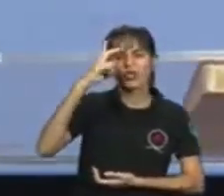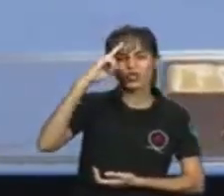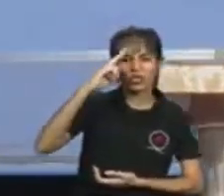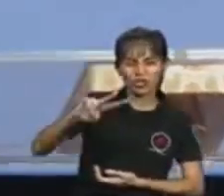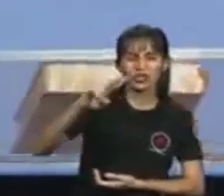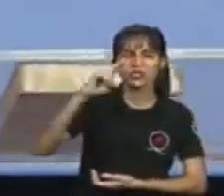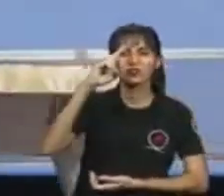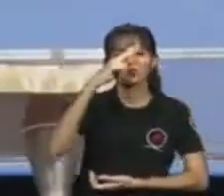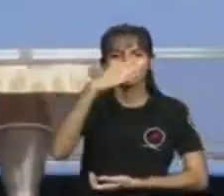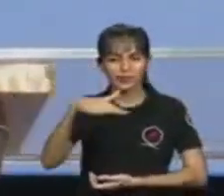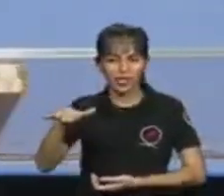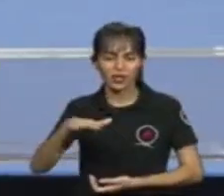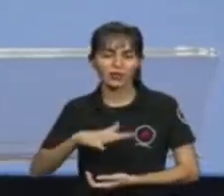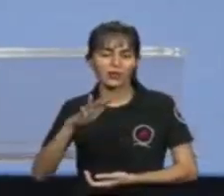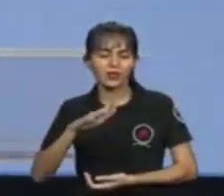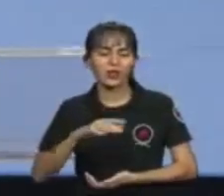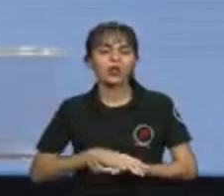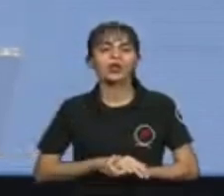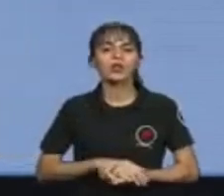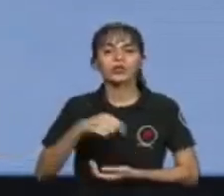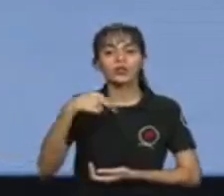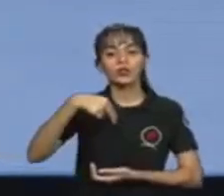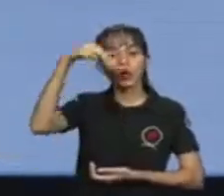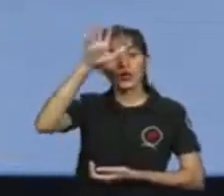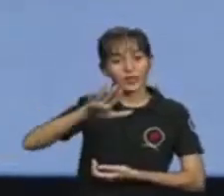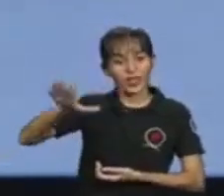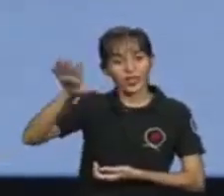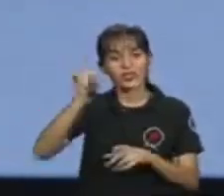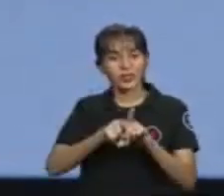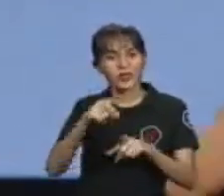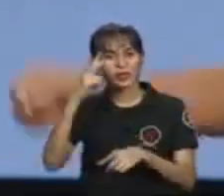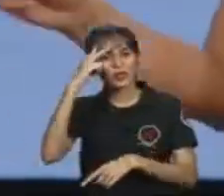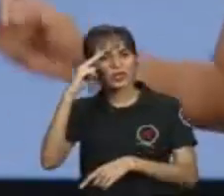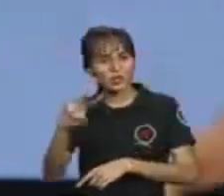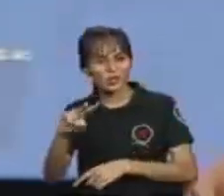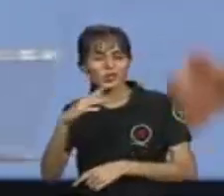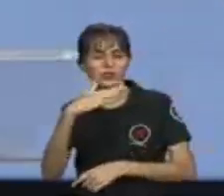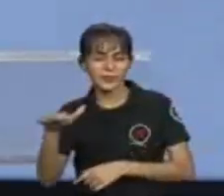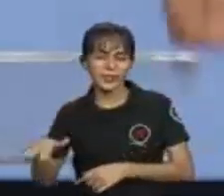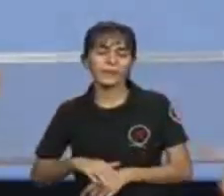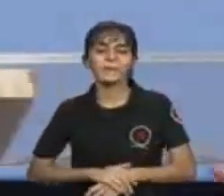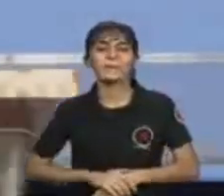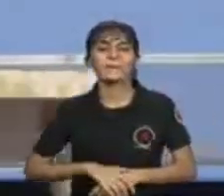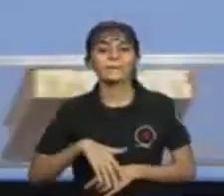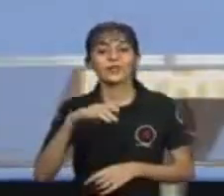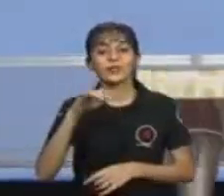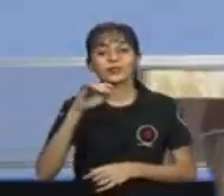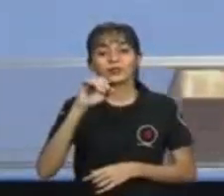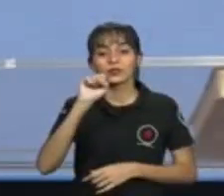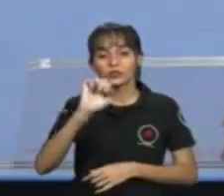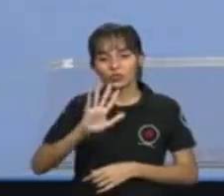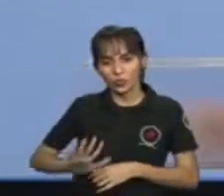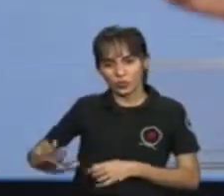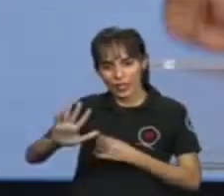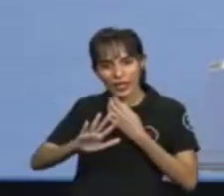fizemos 9 estados do nordeste em 2 dias e meio, começamos a região sudeste ontem por São Paulo, estamos no